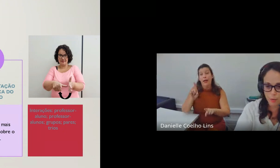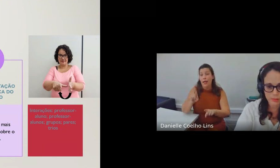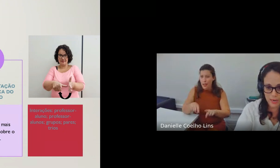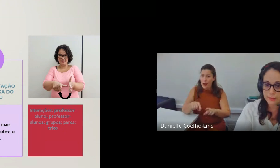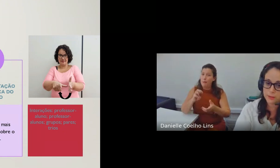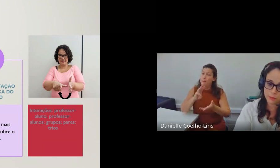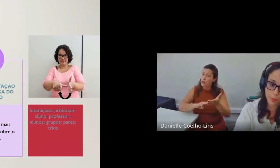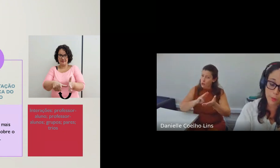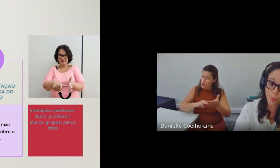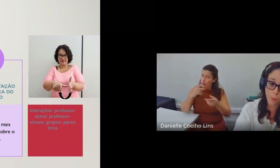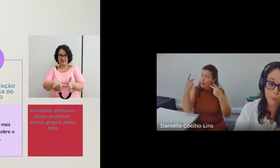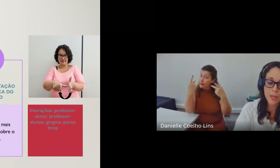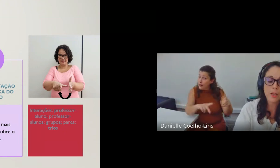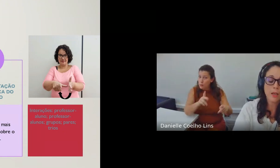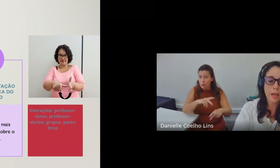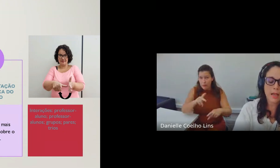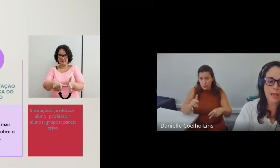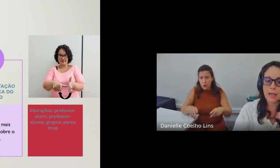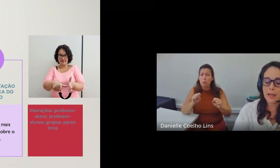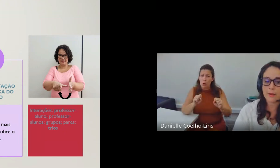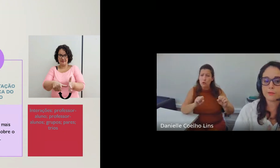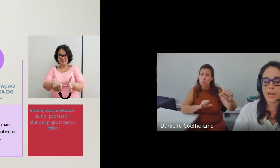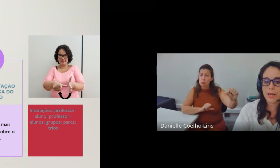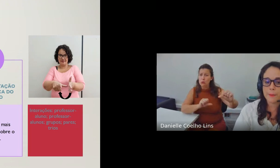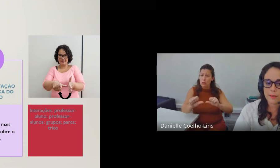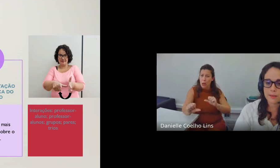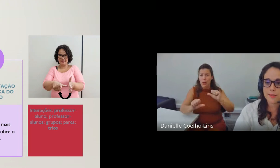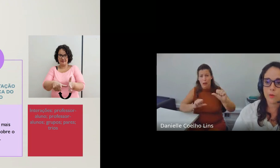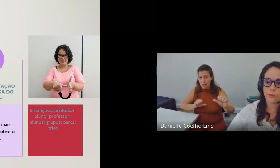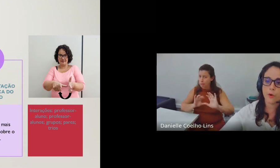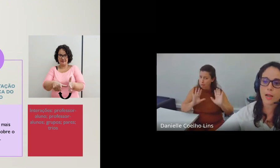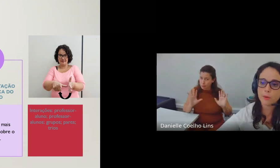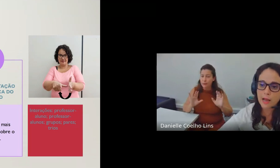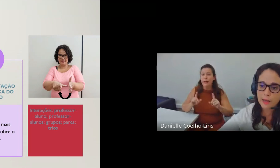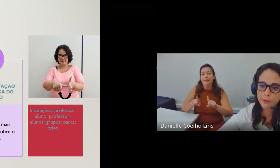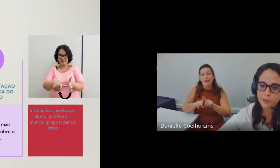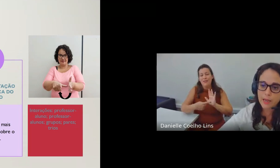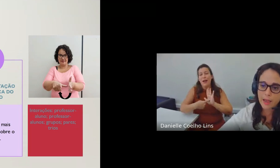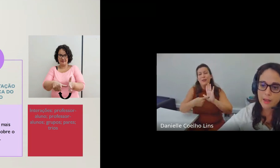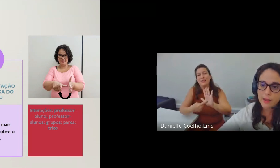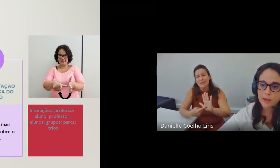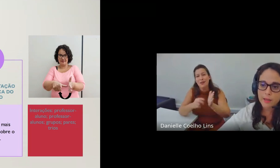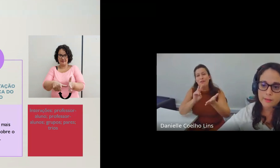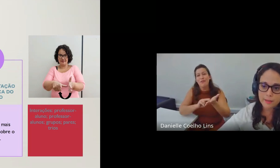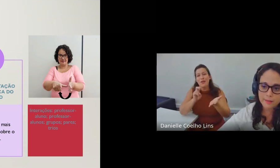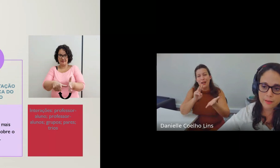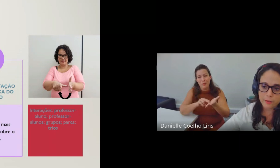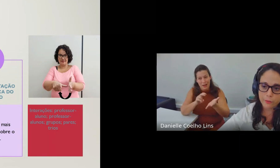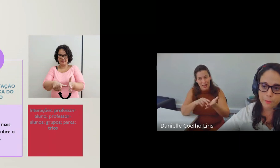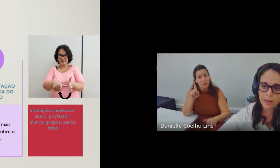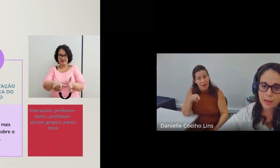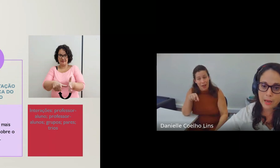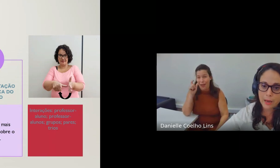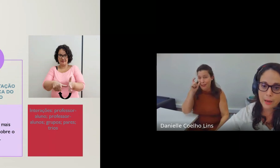ser alterada, não tem problema algum, vem a apresentação de vocabulário que é